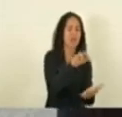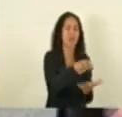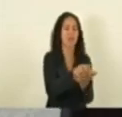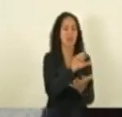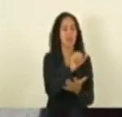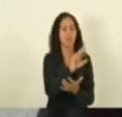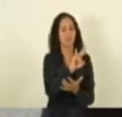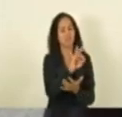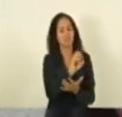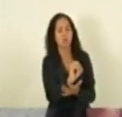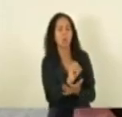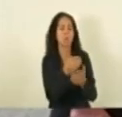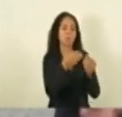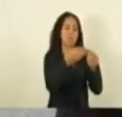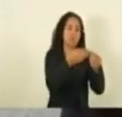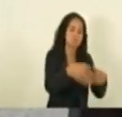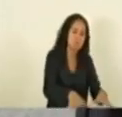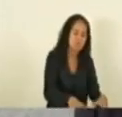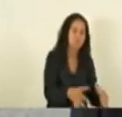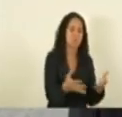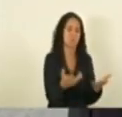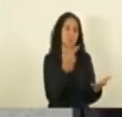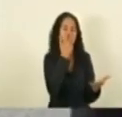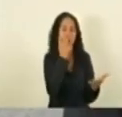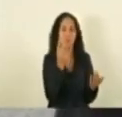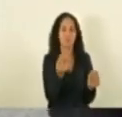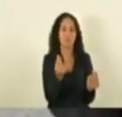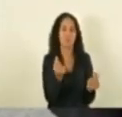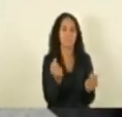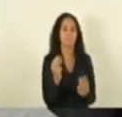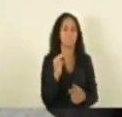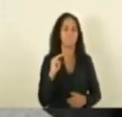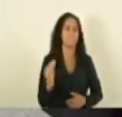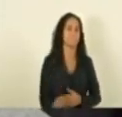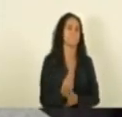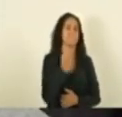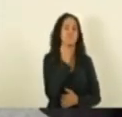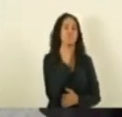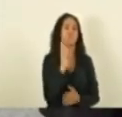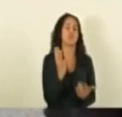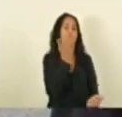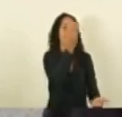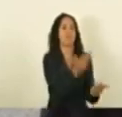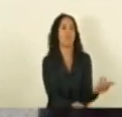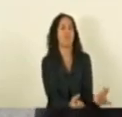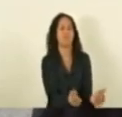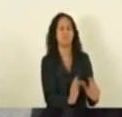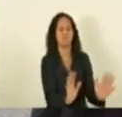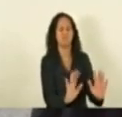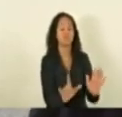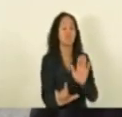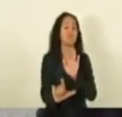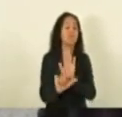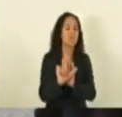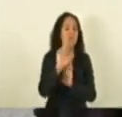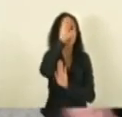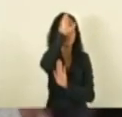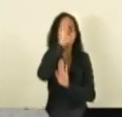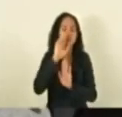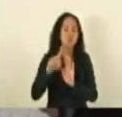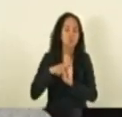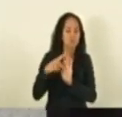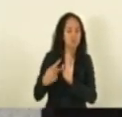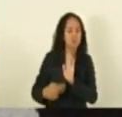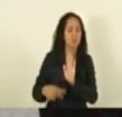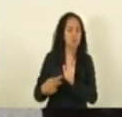haveria um prejuízo na arrecadação, como se isso fosse uma coisa milionária, já existe uma lei de isenção, por exemplo, feita